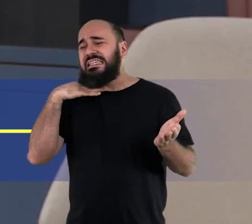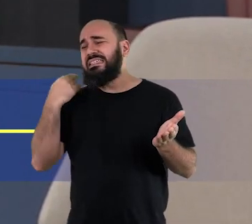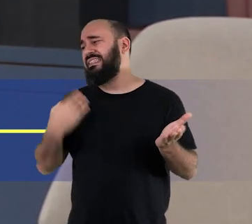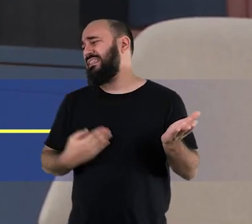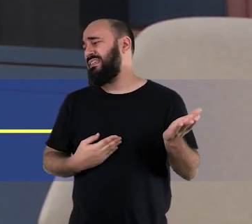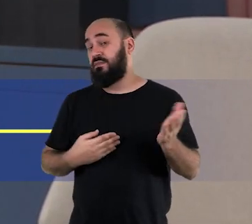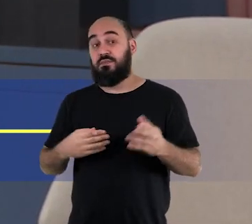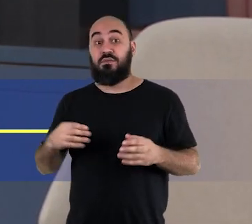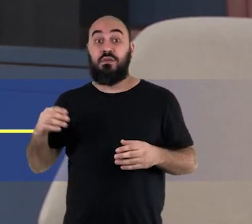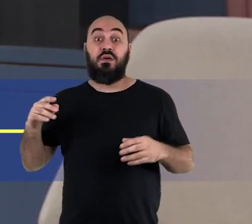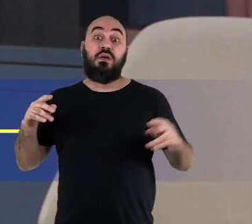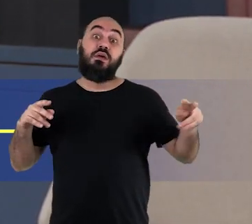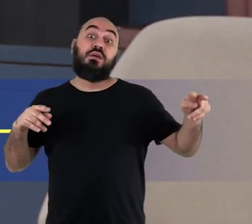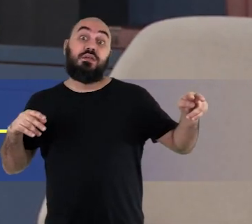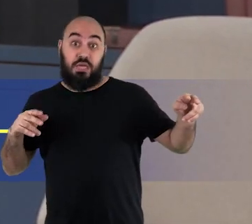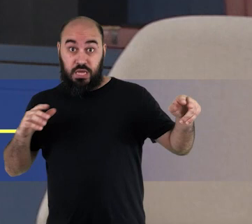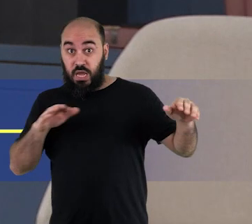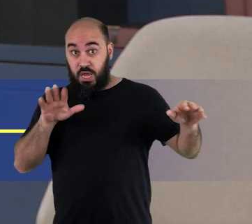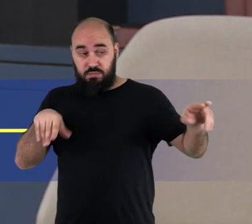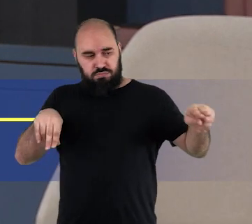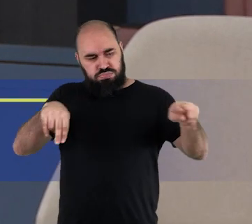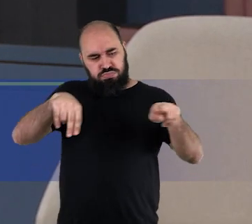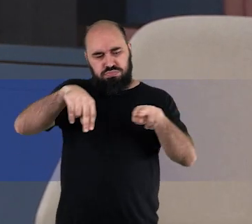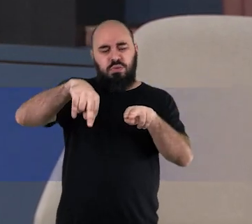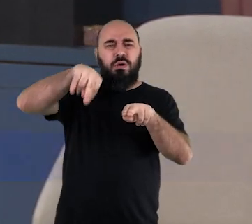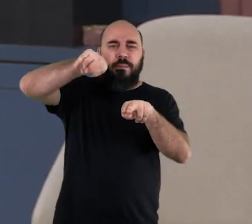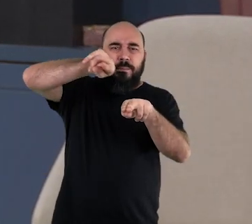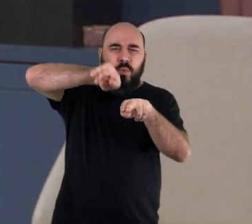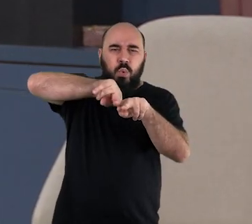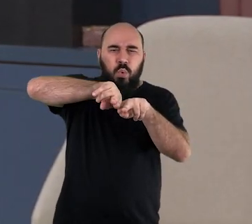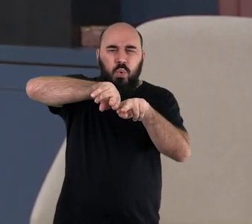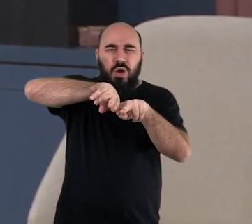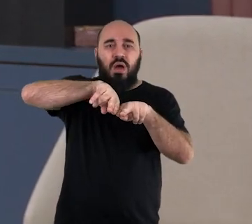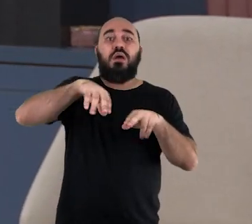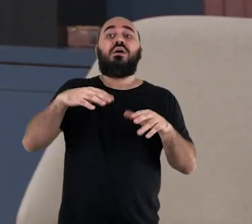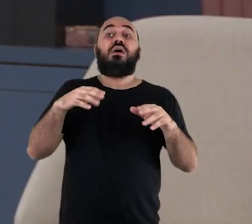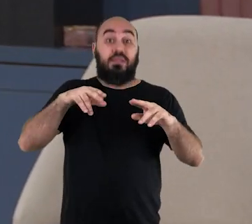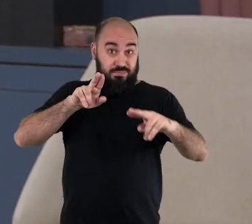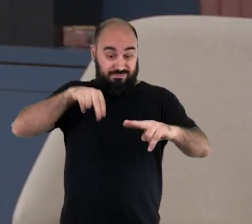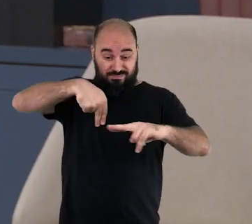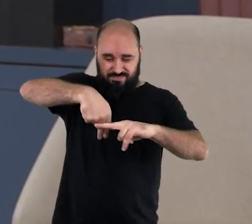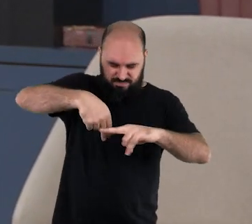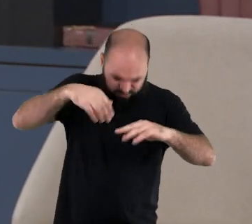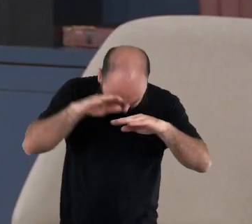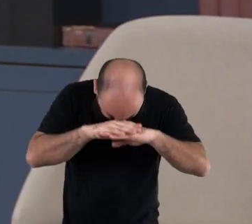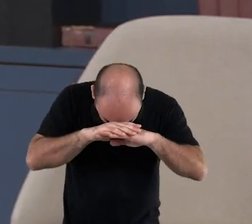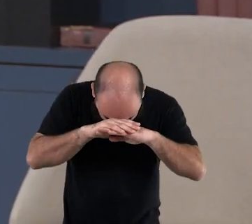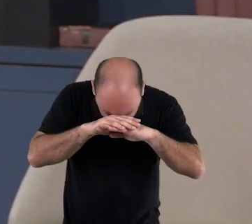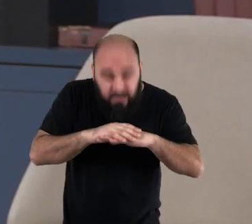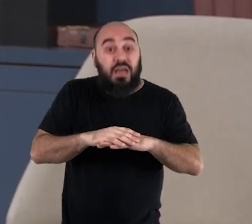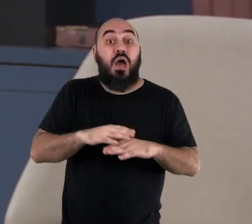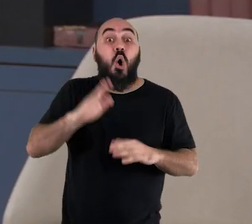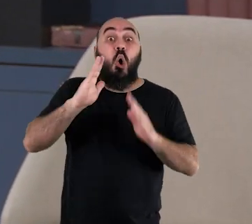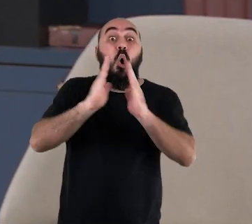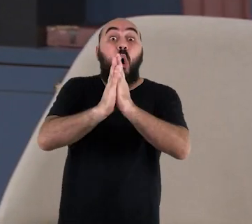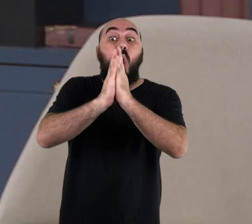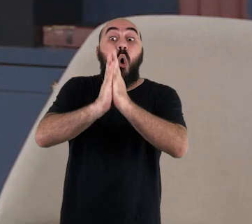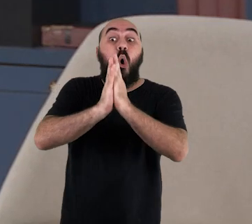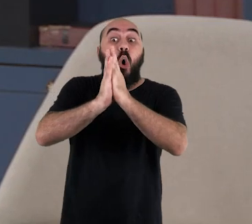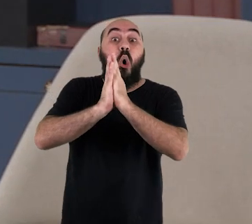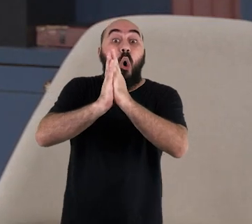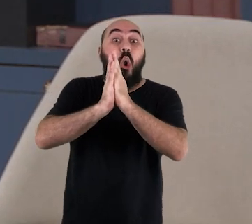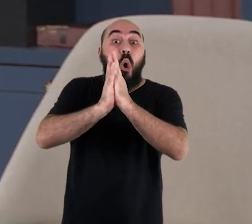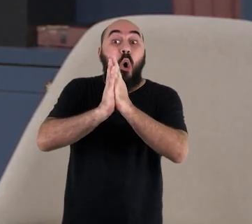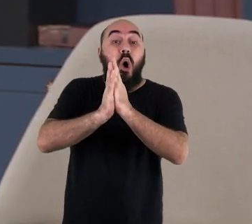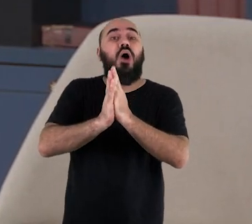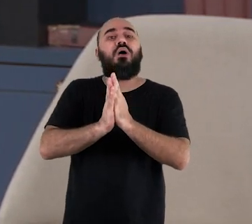deitou-se sobre ele e fez uma oração. Sabe qual foi a oração? Ele pediu a Deus que ressuscitasse o menino. Eu não